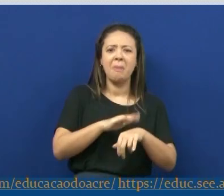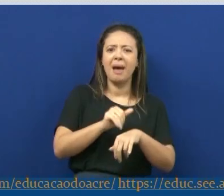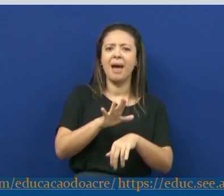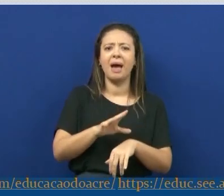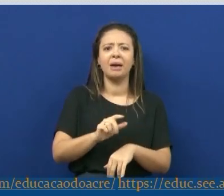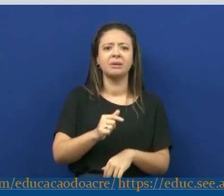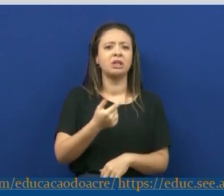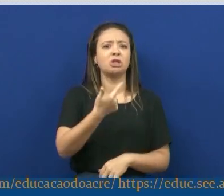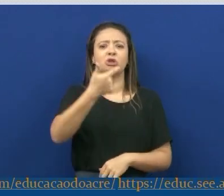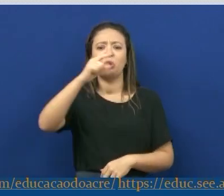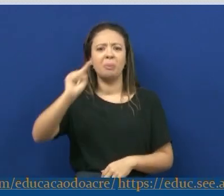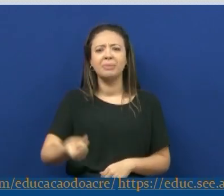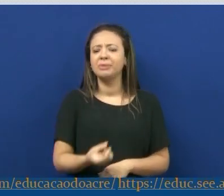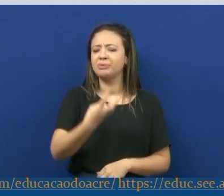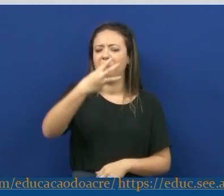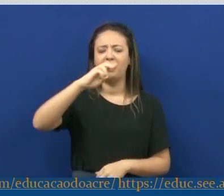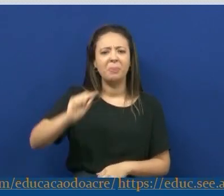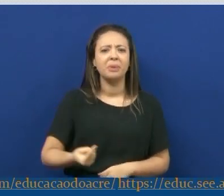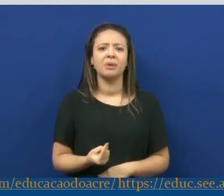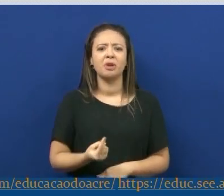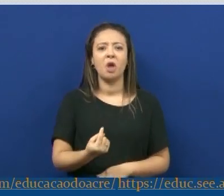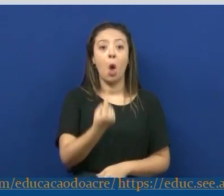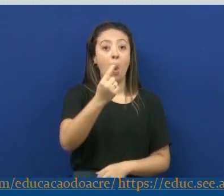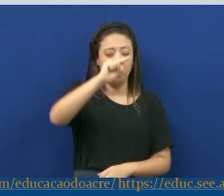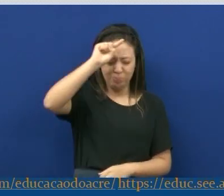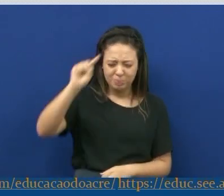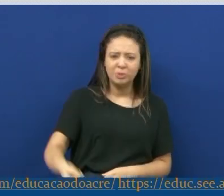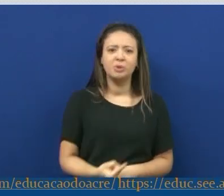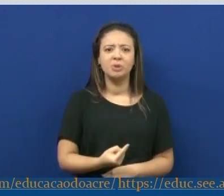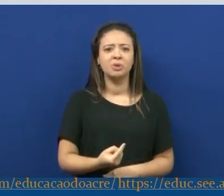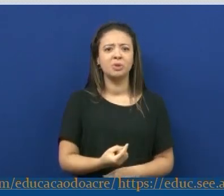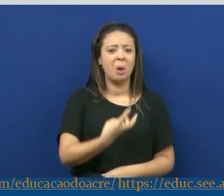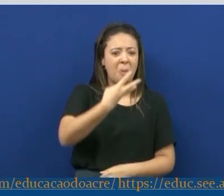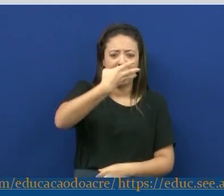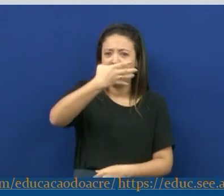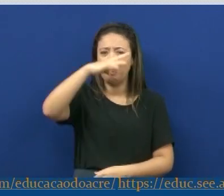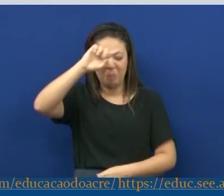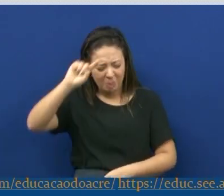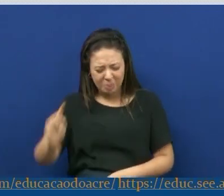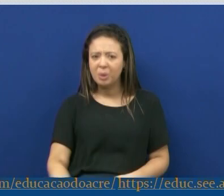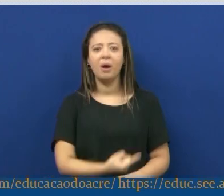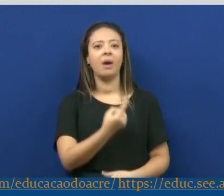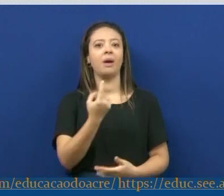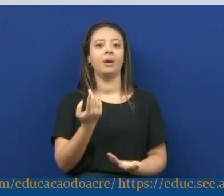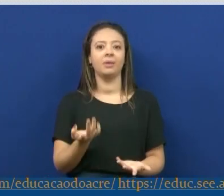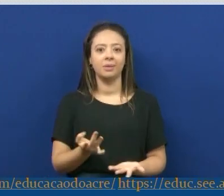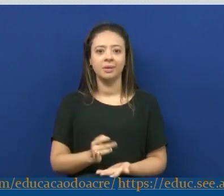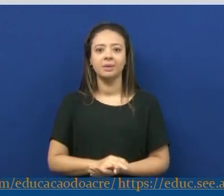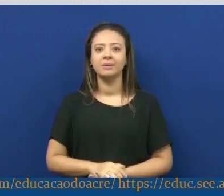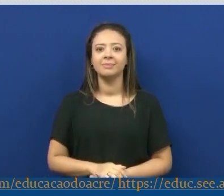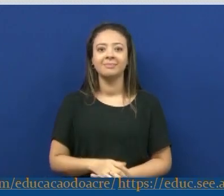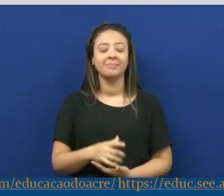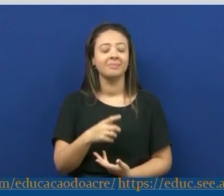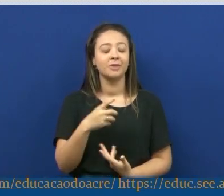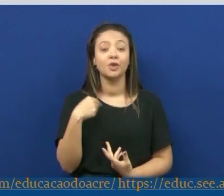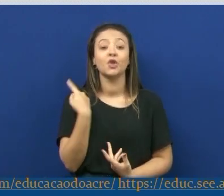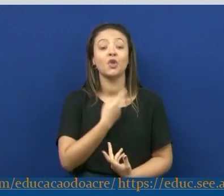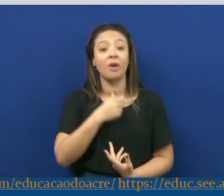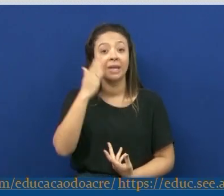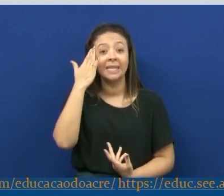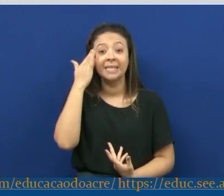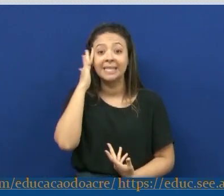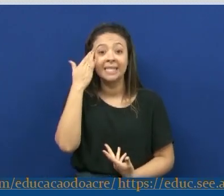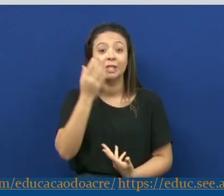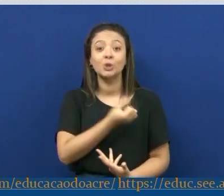maiores, 2.000, 3.000, 1 milhão, quadrilhões, trilhões. Nossa, nós vamos entender que eles